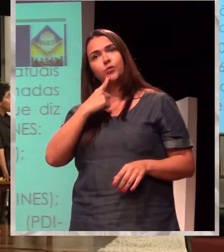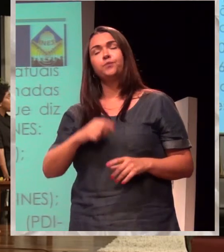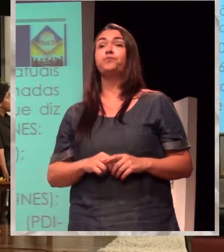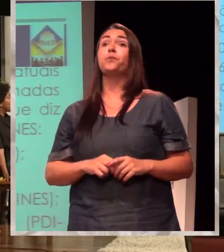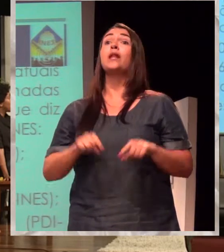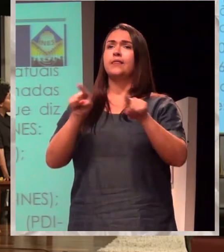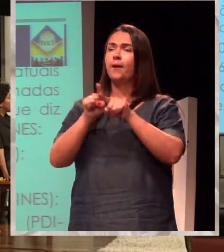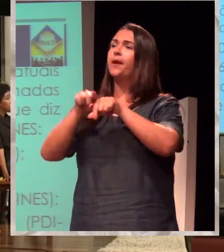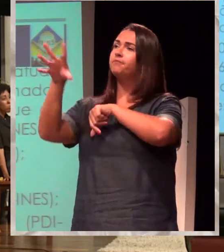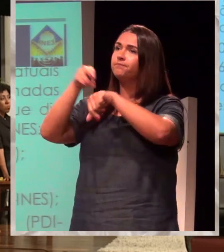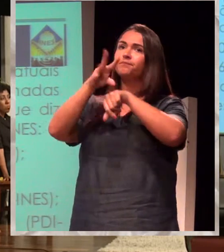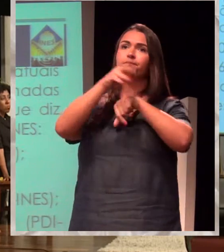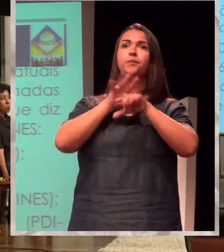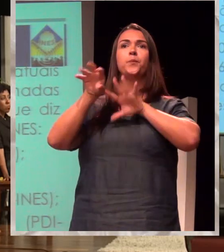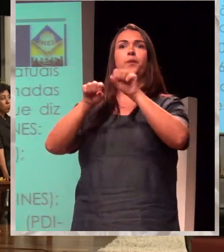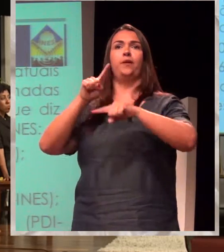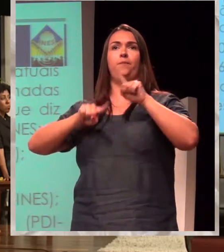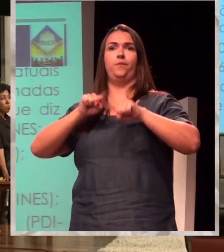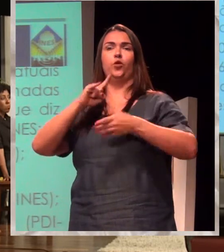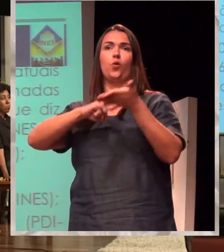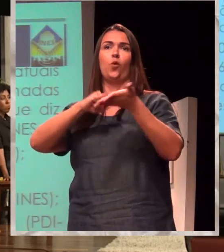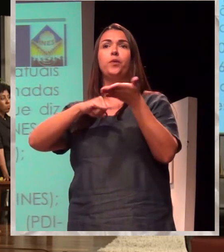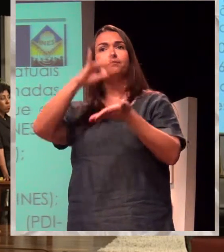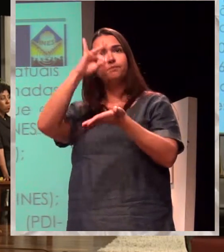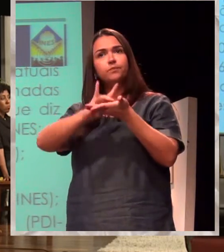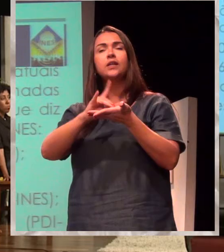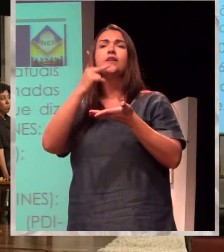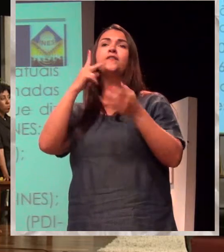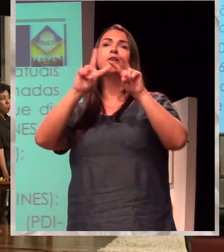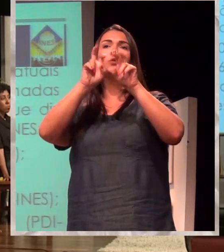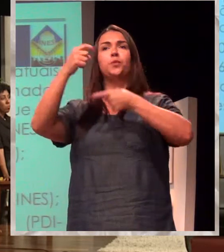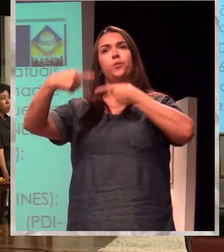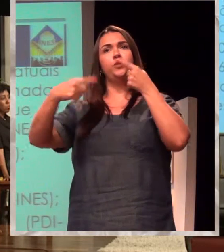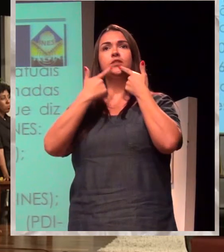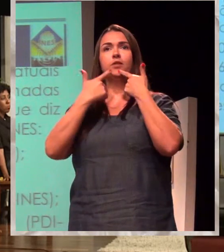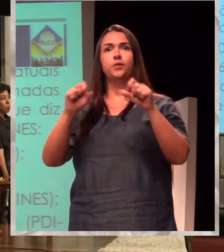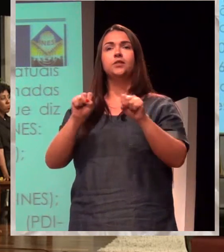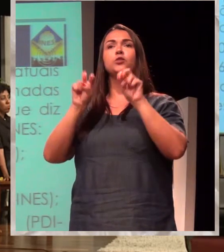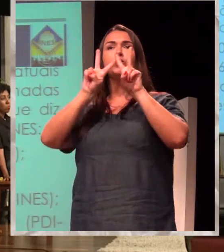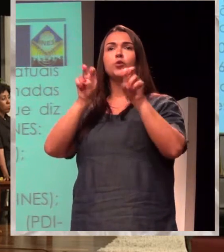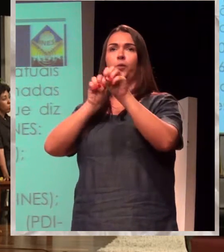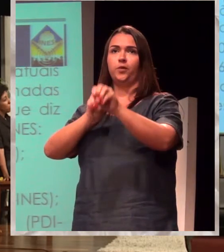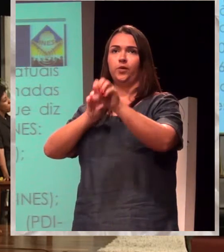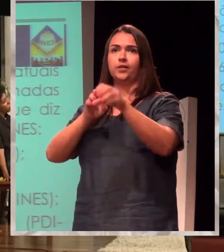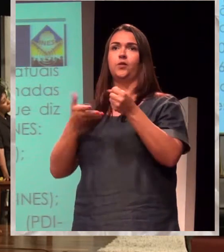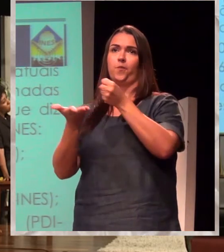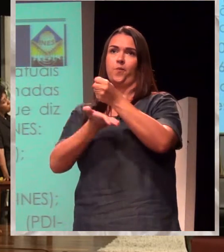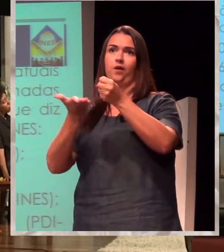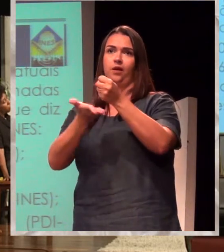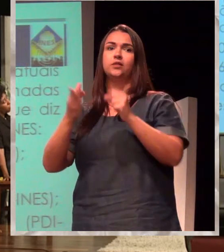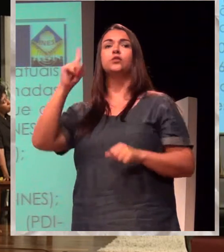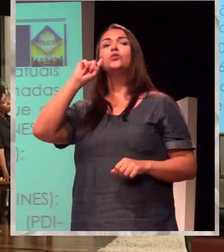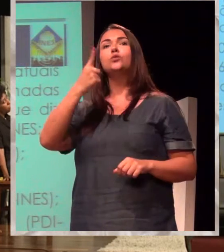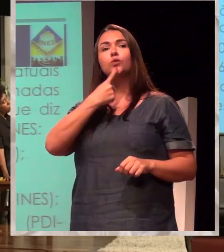Também coletei e analisei documentos oficiais que tratam das políticas linguísticas direcionadas à educação básica de surdos,